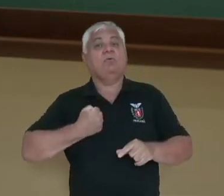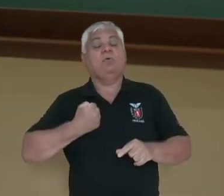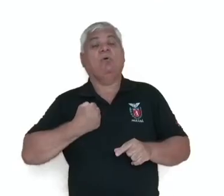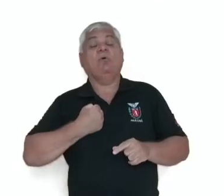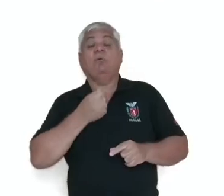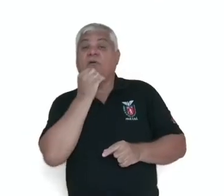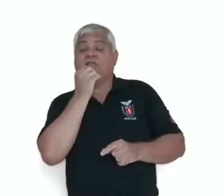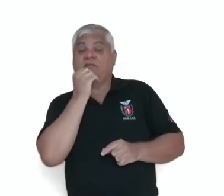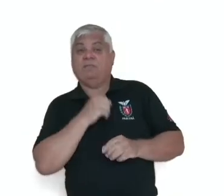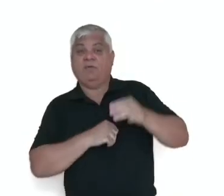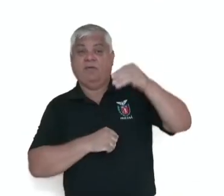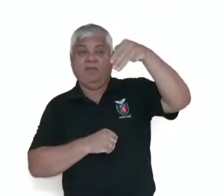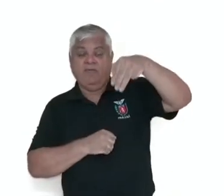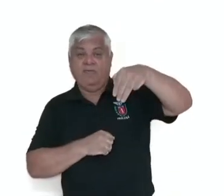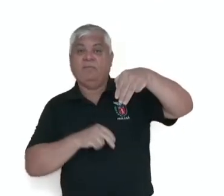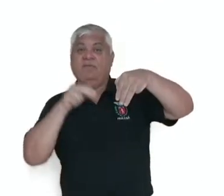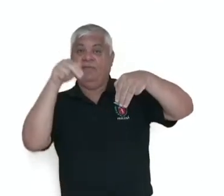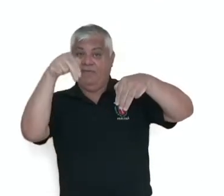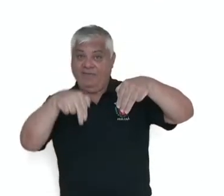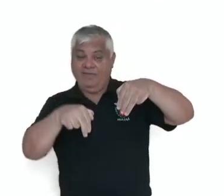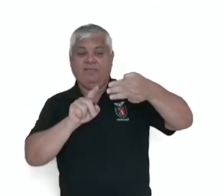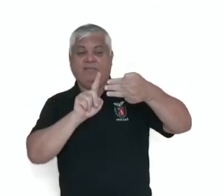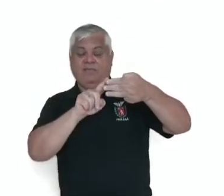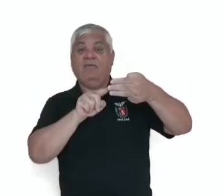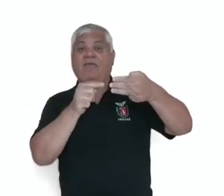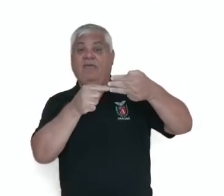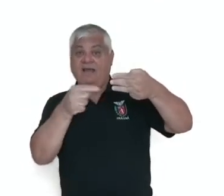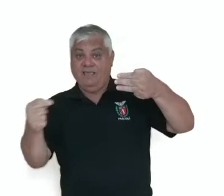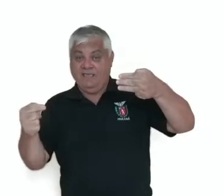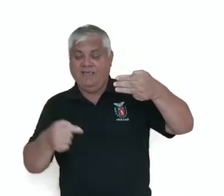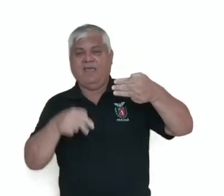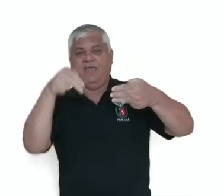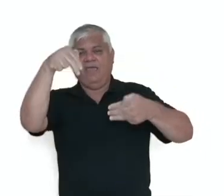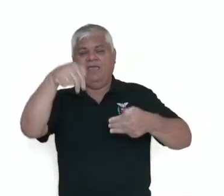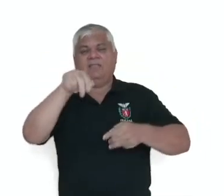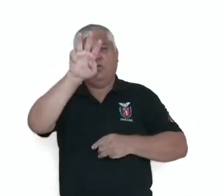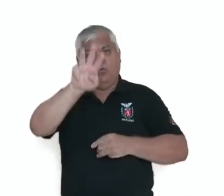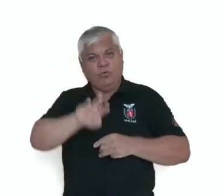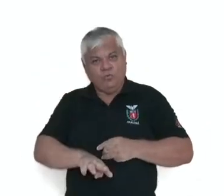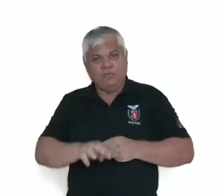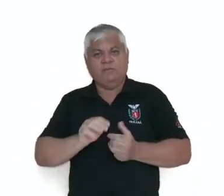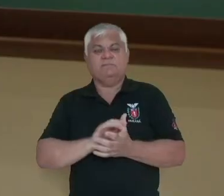primeiro índice representa a linha e o segundo representa a coluna.